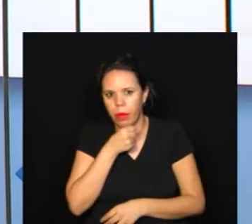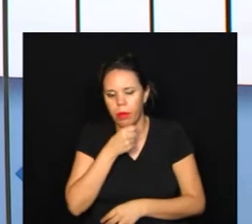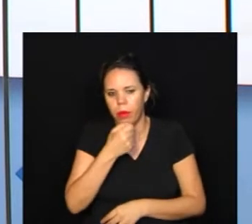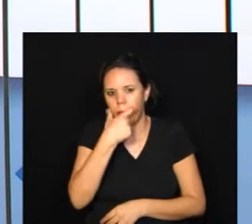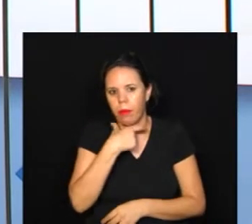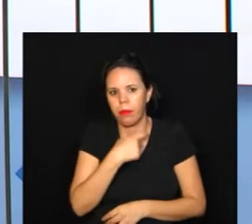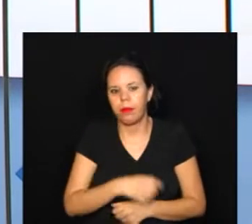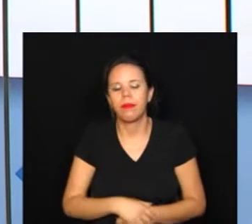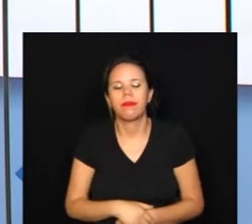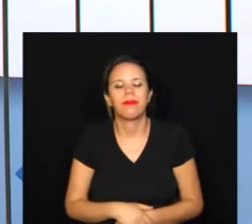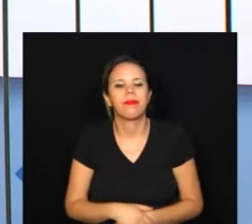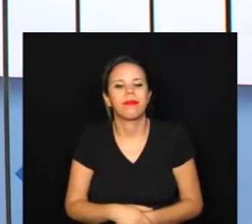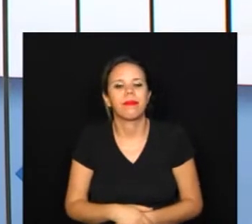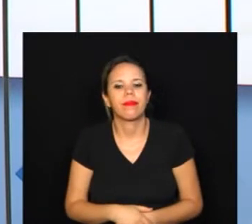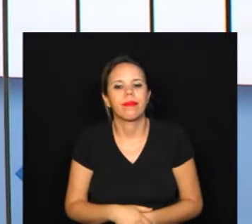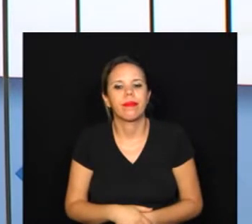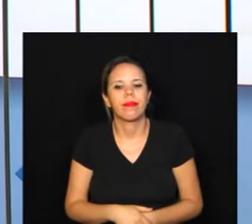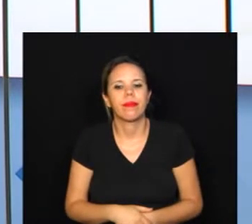Rubens Morelli.